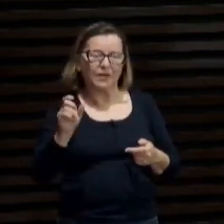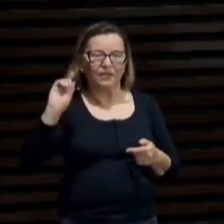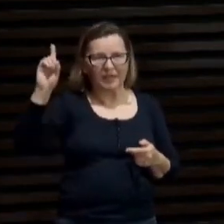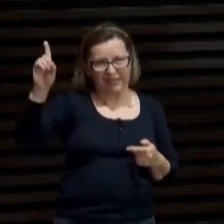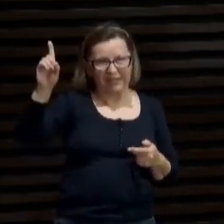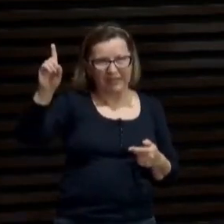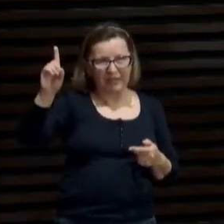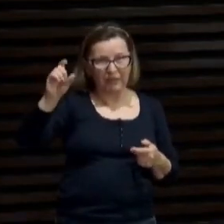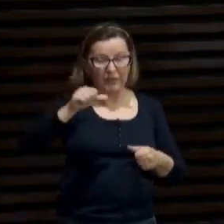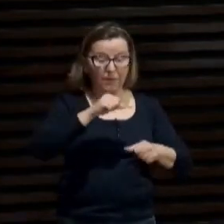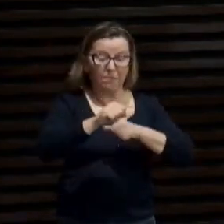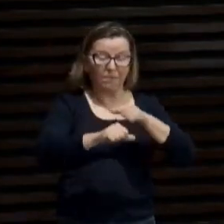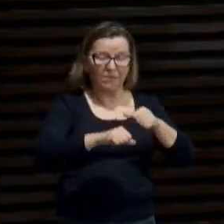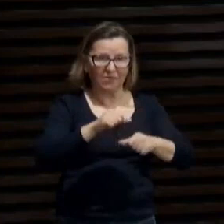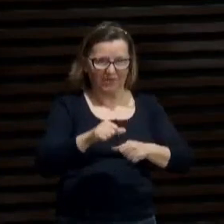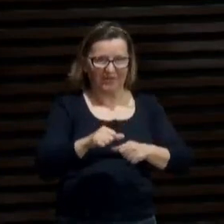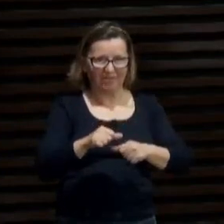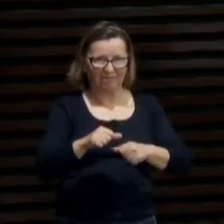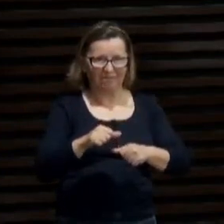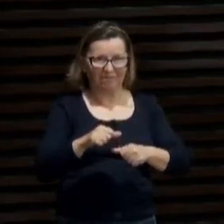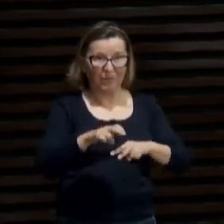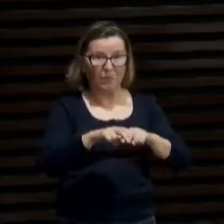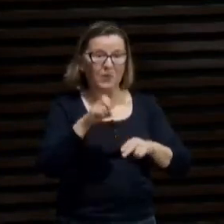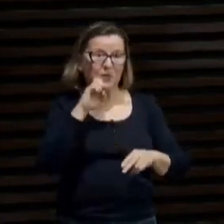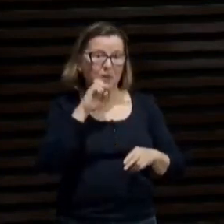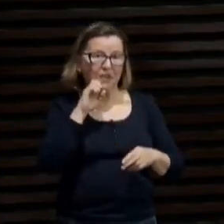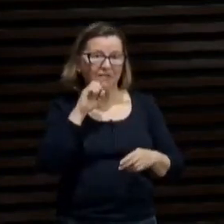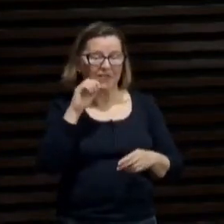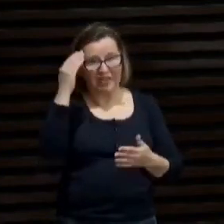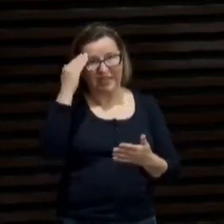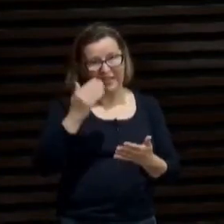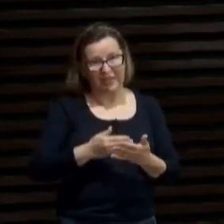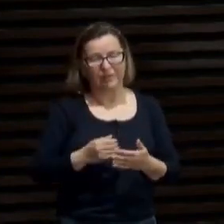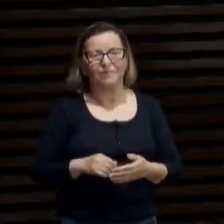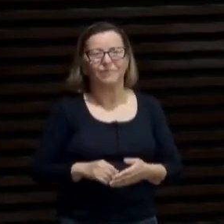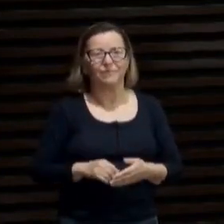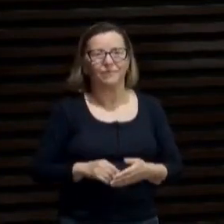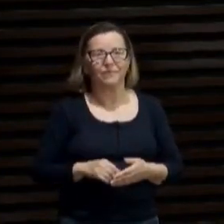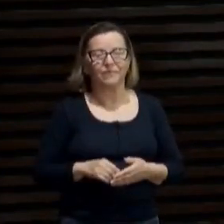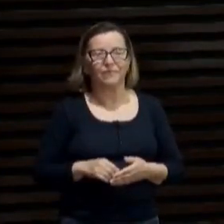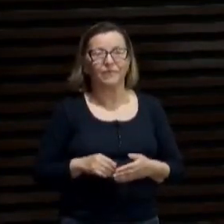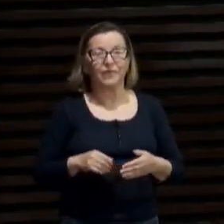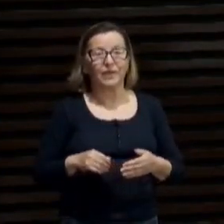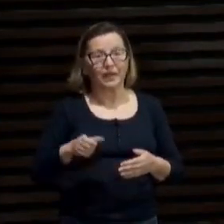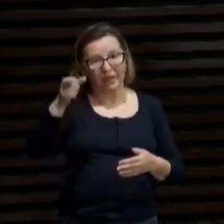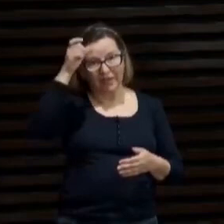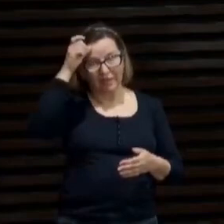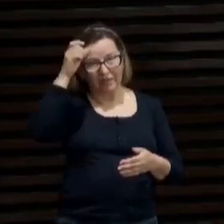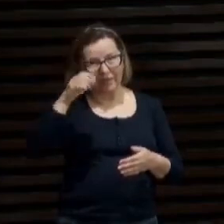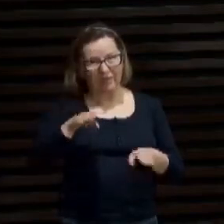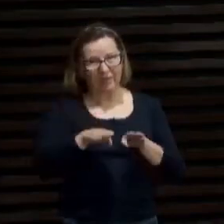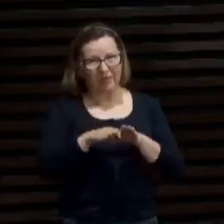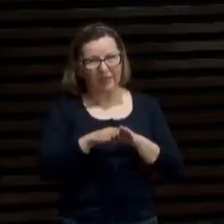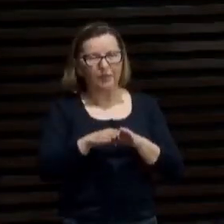Eva cai. É assim que ele chegou em Jesus. Está escrito Jesus, está escrito lá, que ele vai mandar anjos para